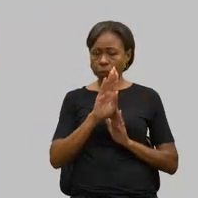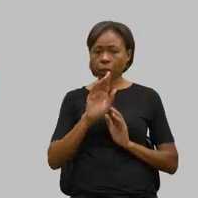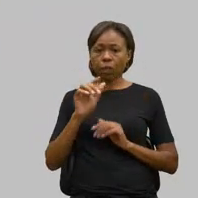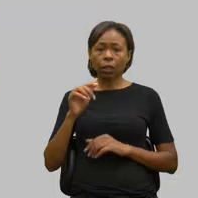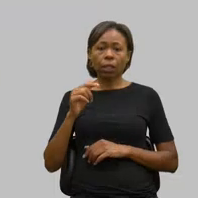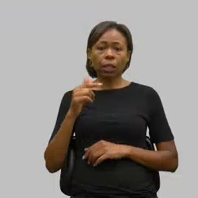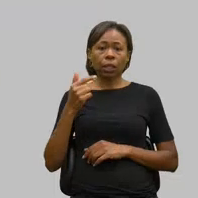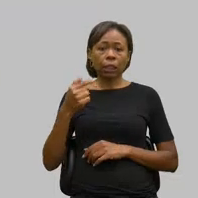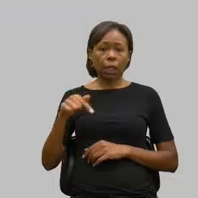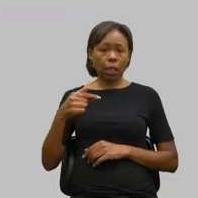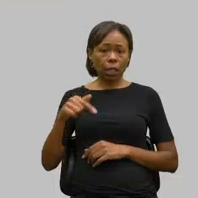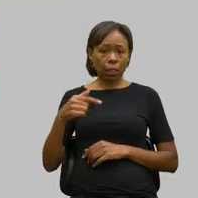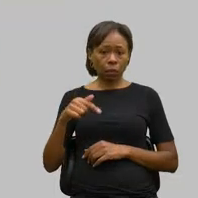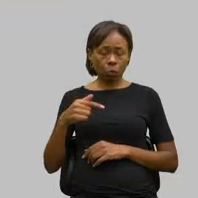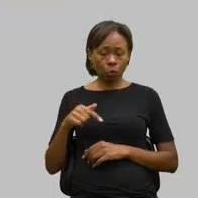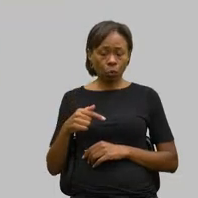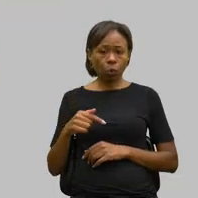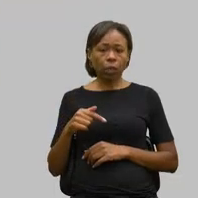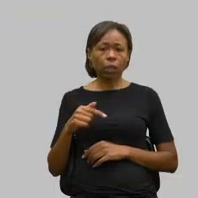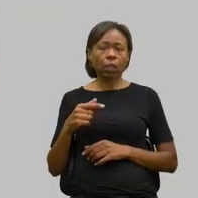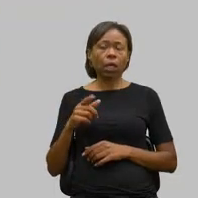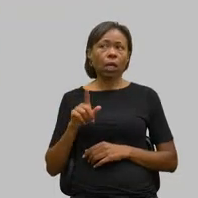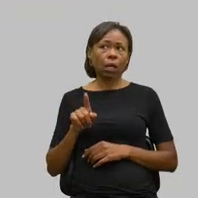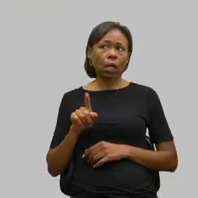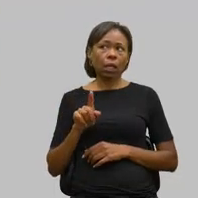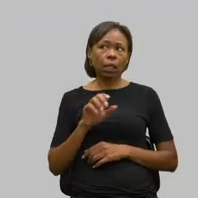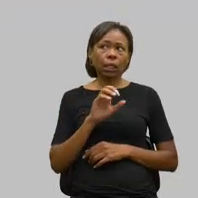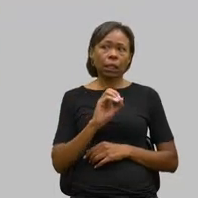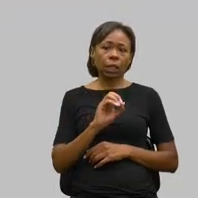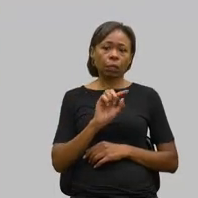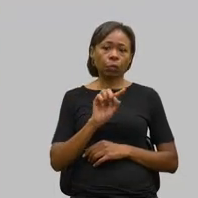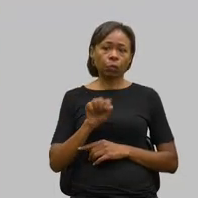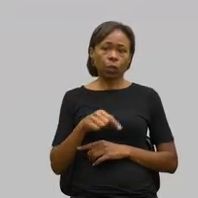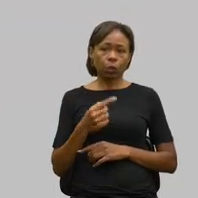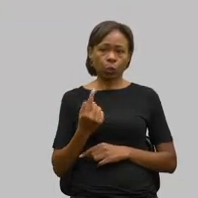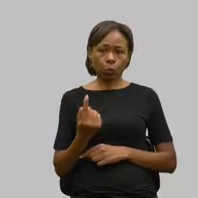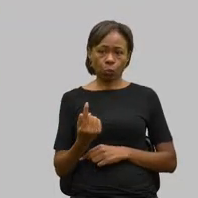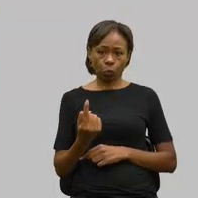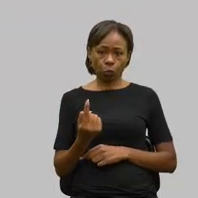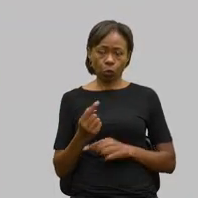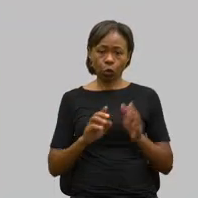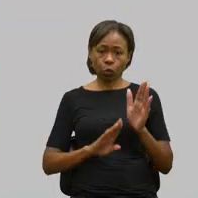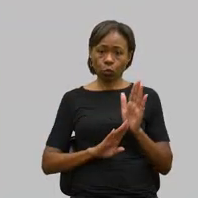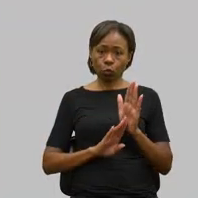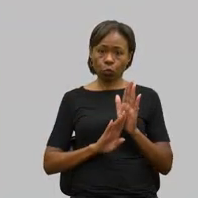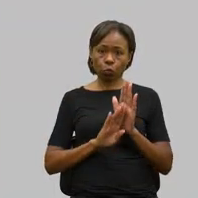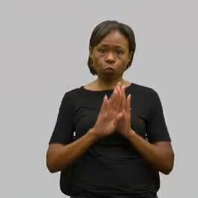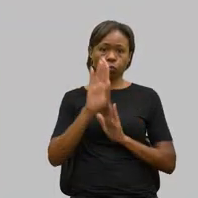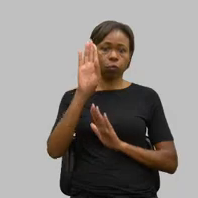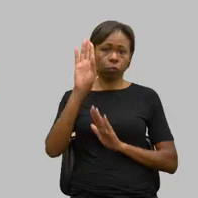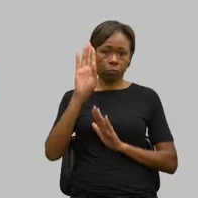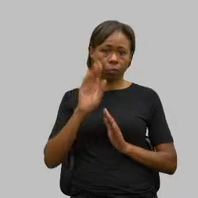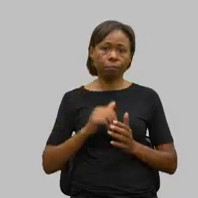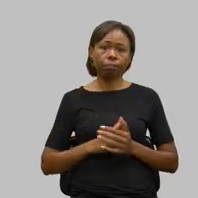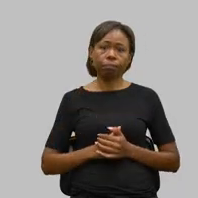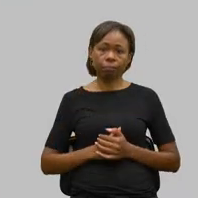foi colocado que nós estamos com 0,1% de superávit. Bom, aí já